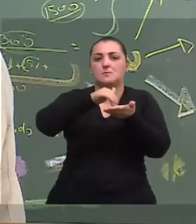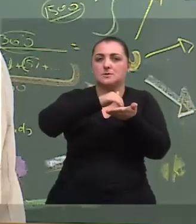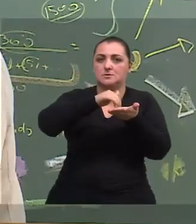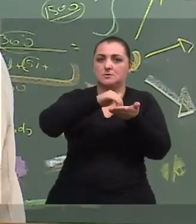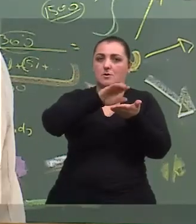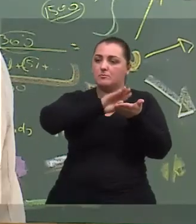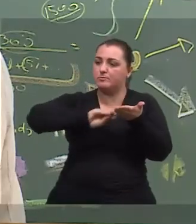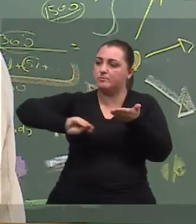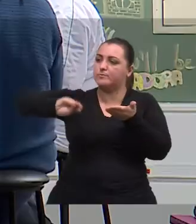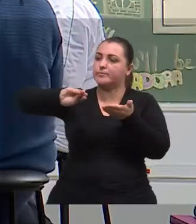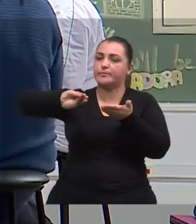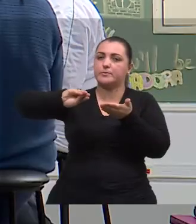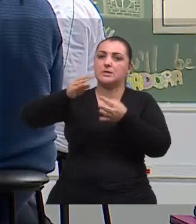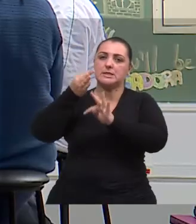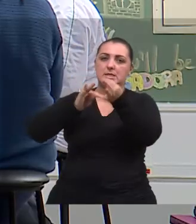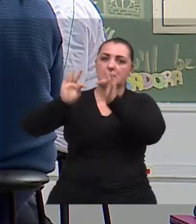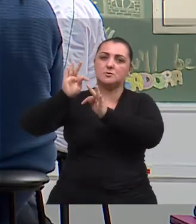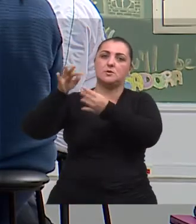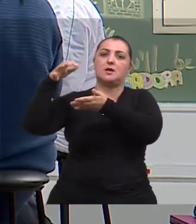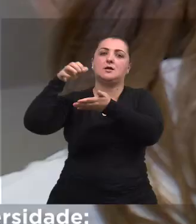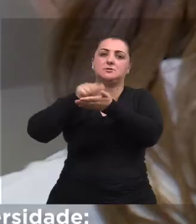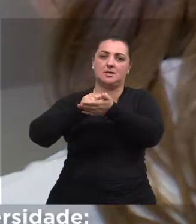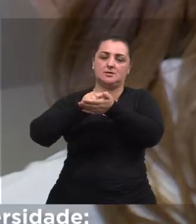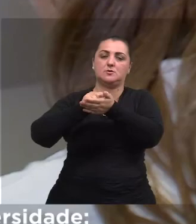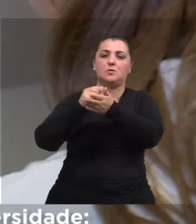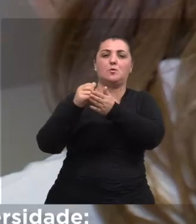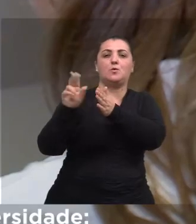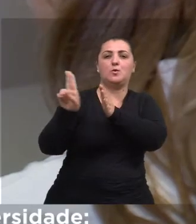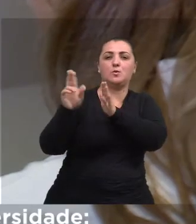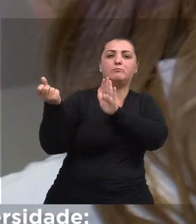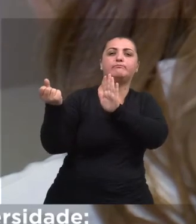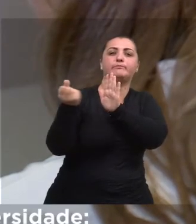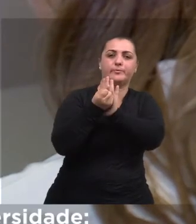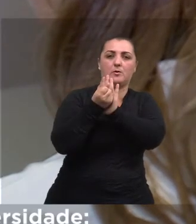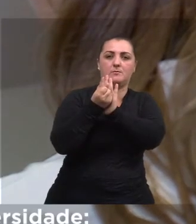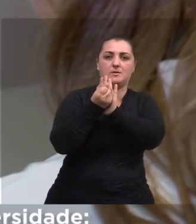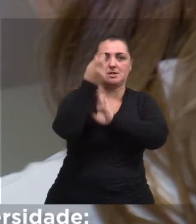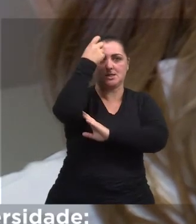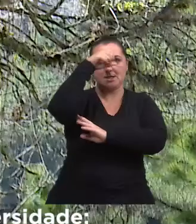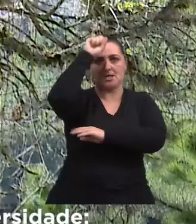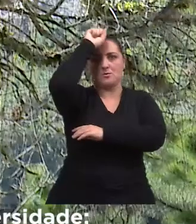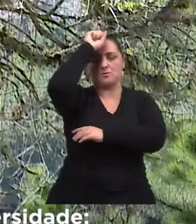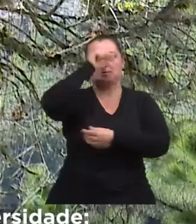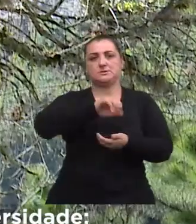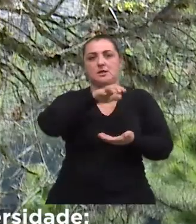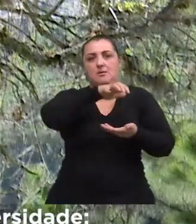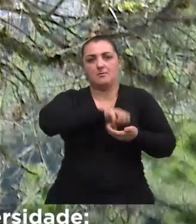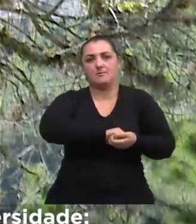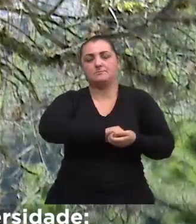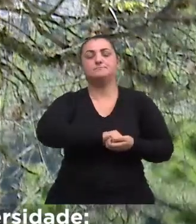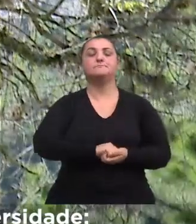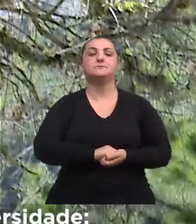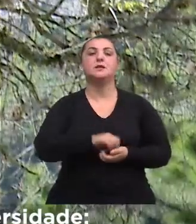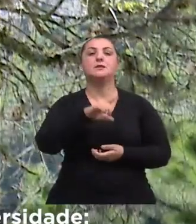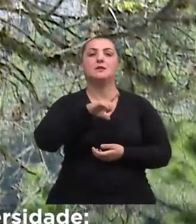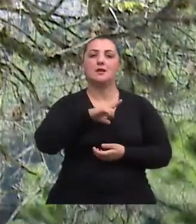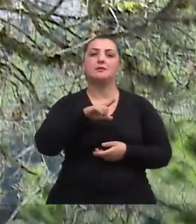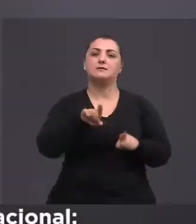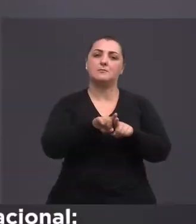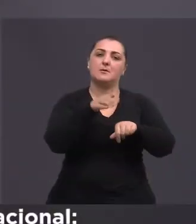um escritório de transferência de tecnologia, registrando o número de patentes depositadas em nome da